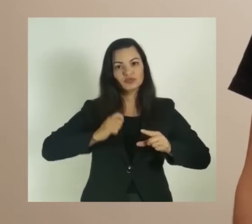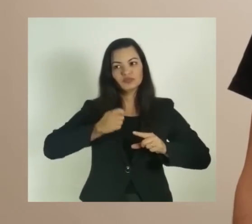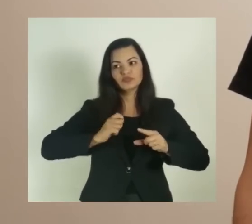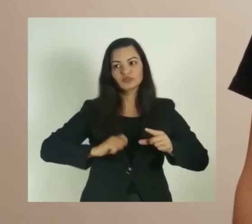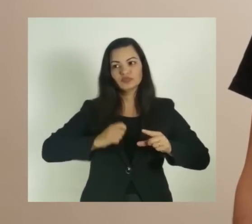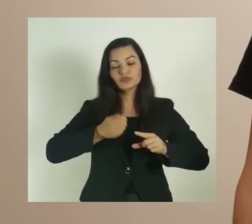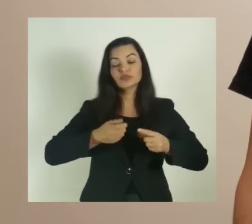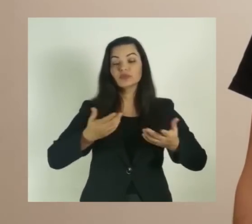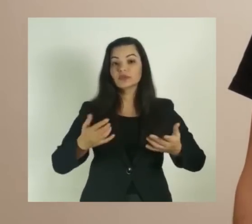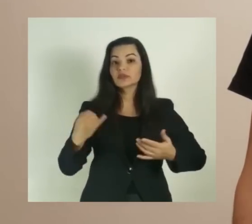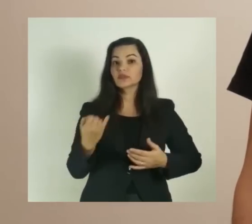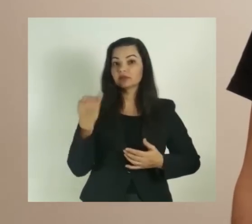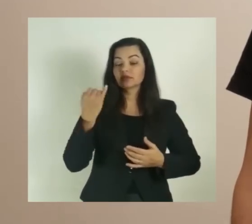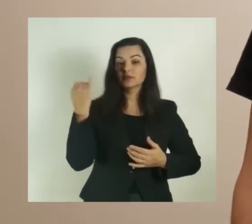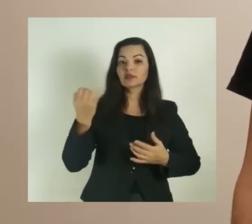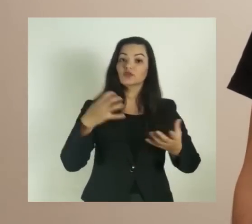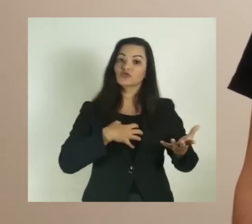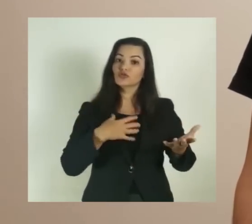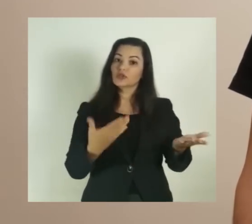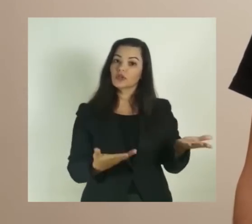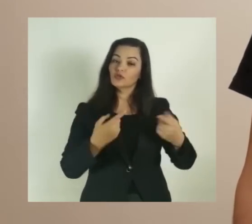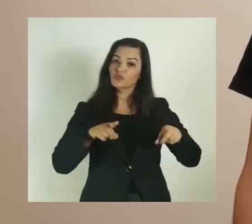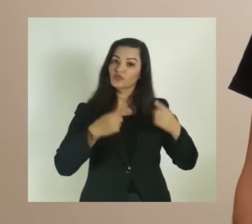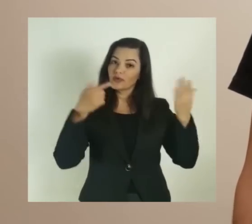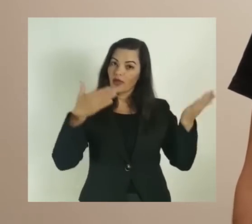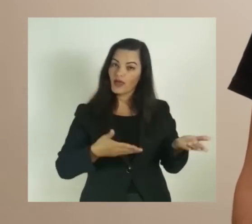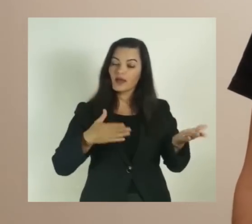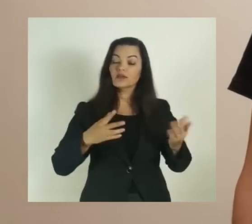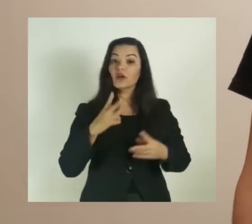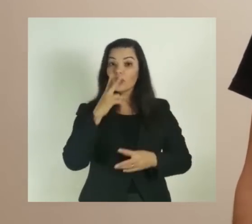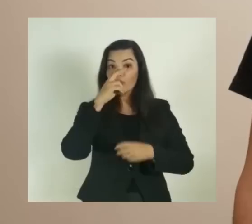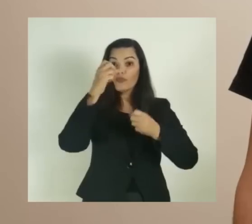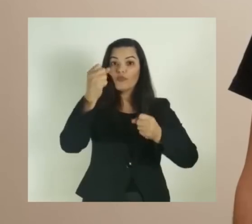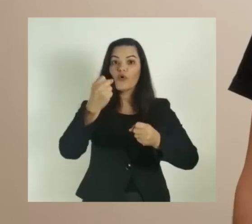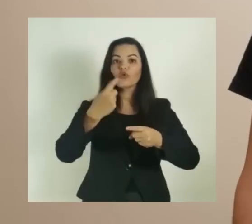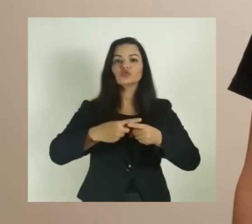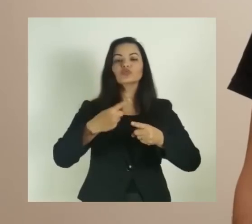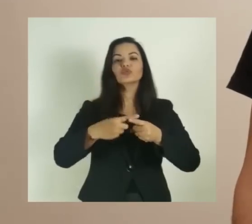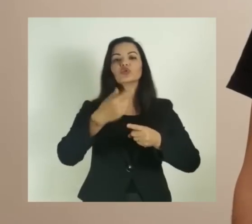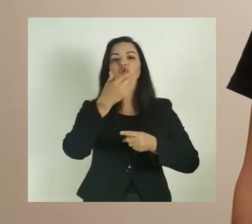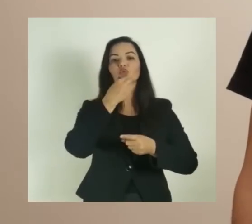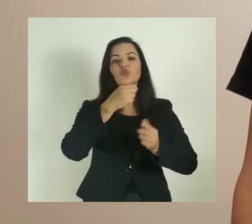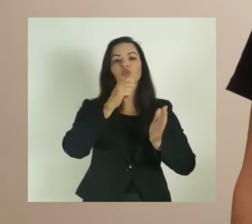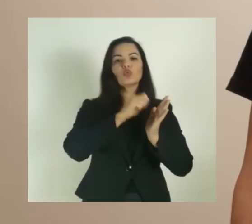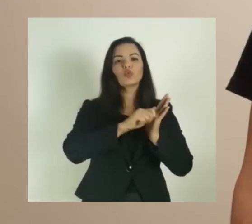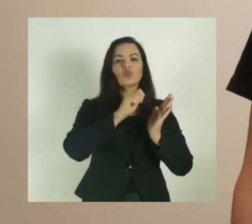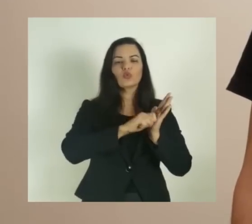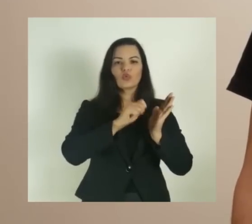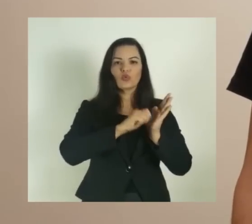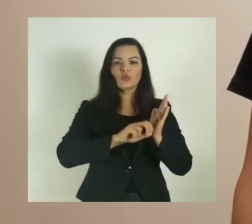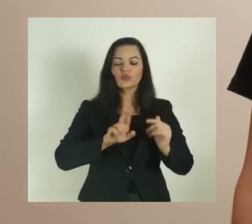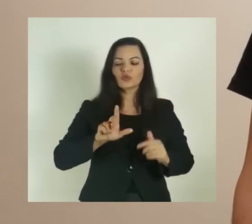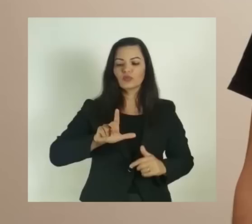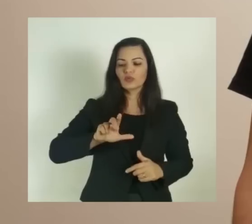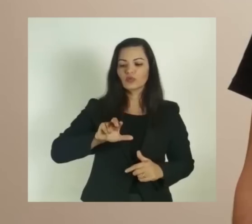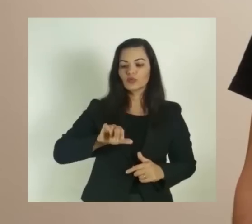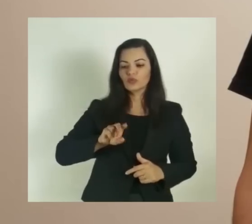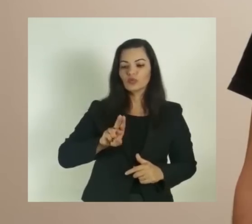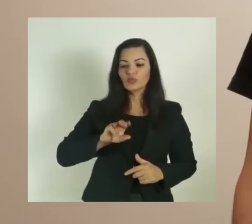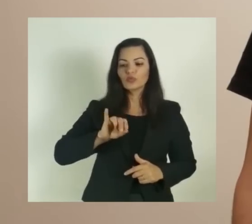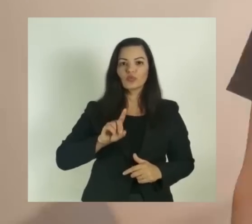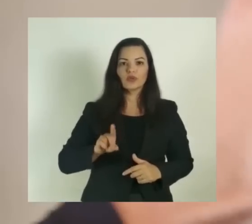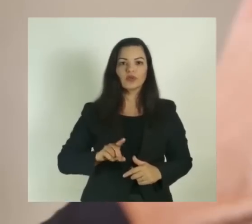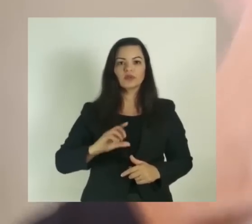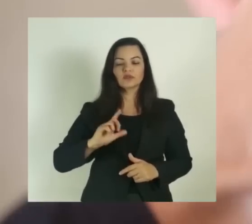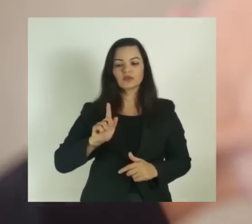esse gênero musical ganhou força através do compositor Luiz Gonzaga, com a famosa composição Asa